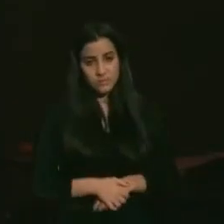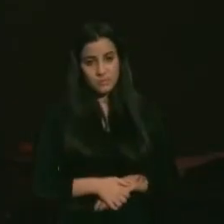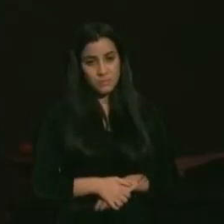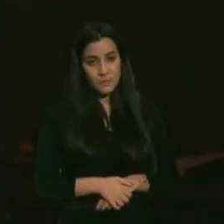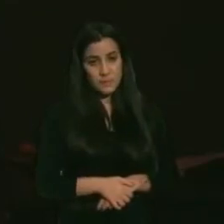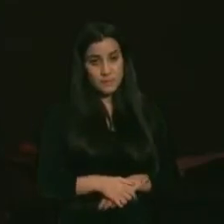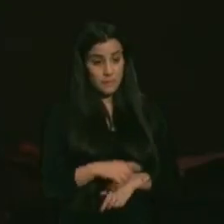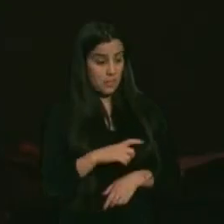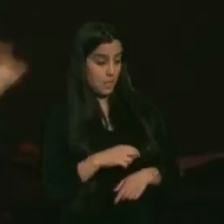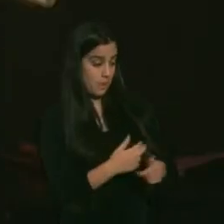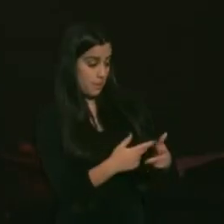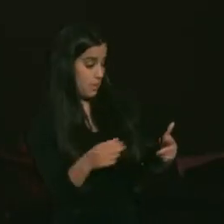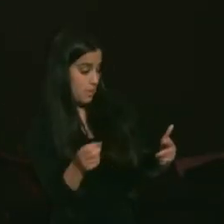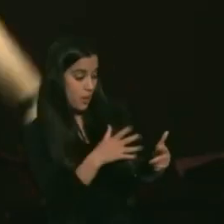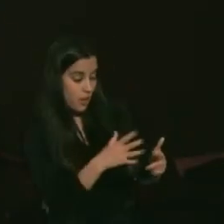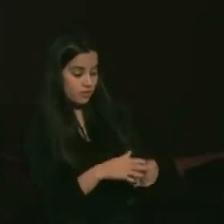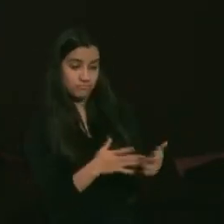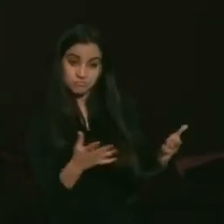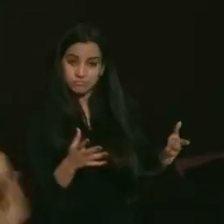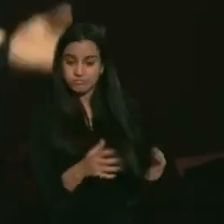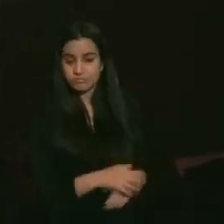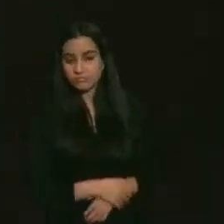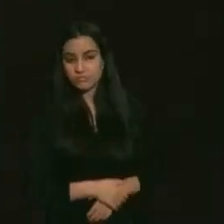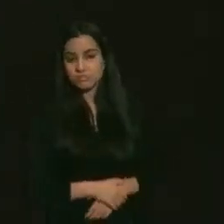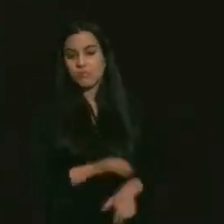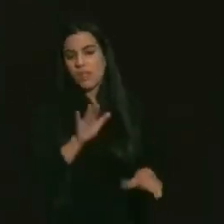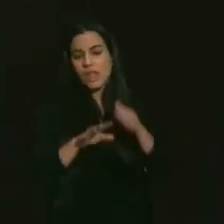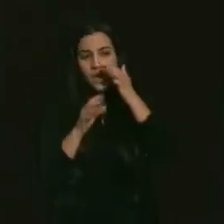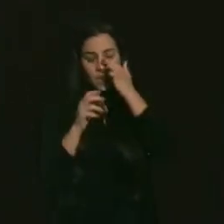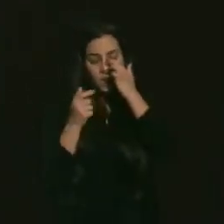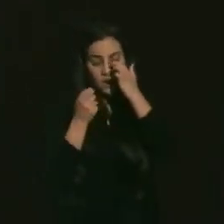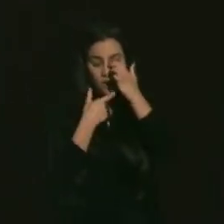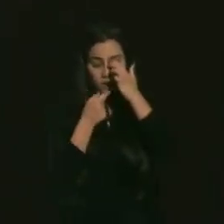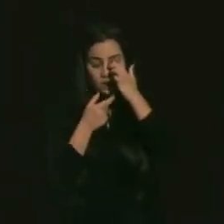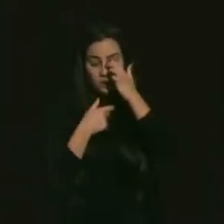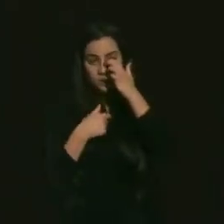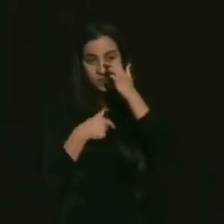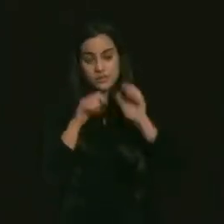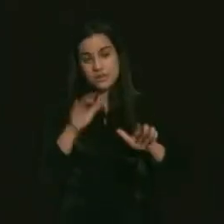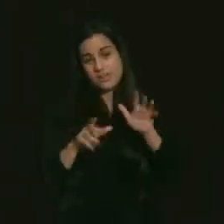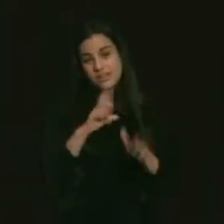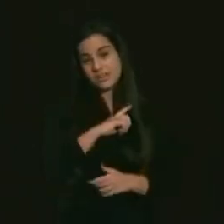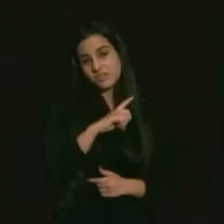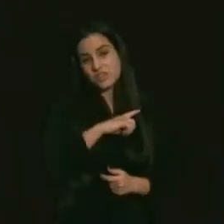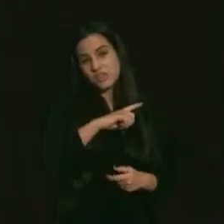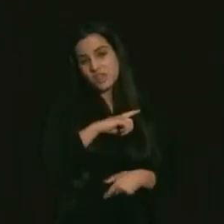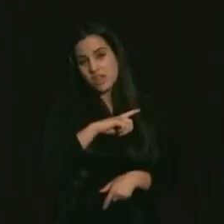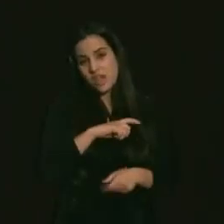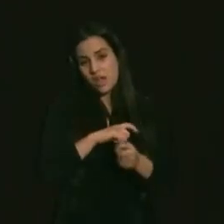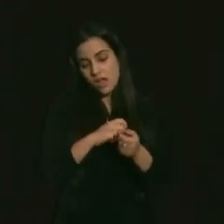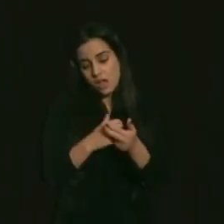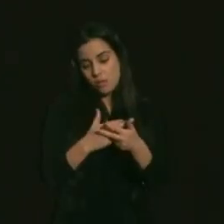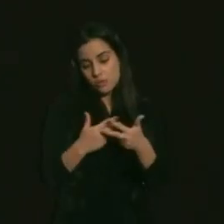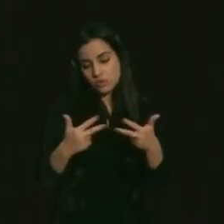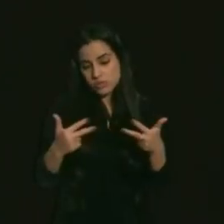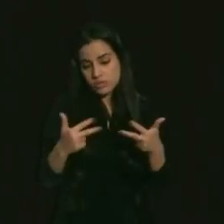conquistas. É tão engraçado, algumas conquistas que eu vivi, eu lembro no outro dia, minha vida estava exatamente igual.